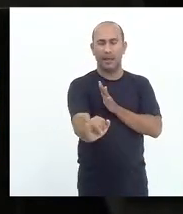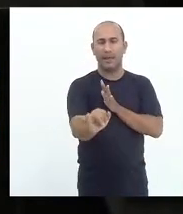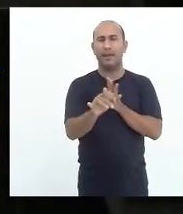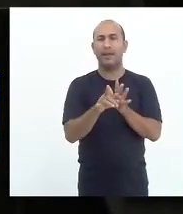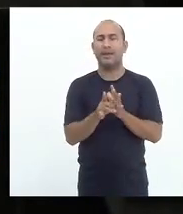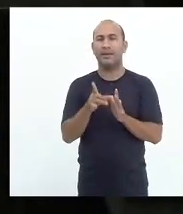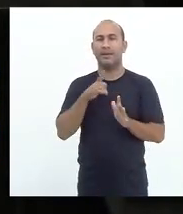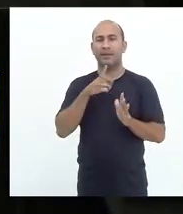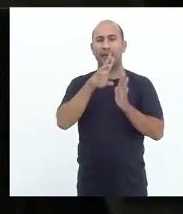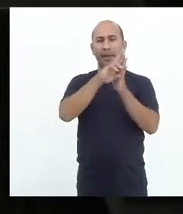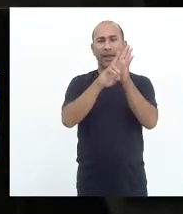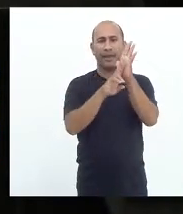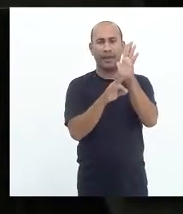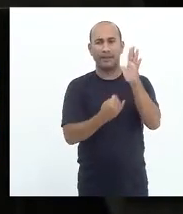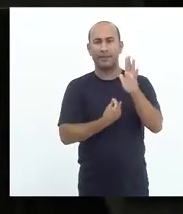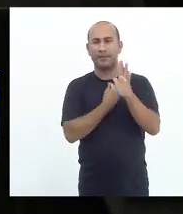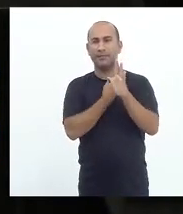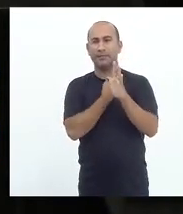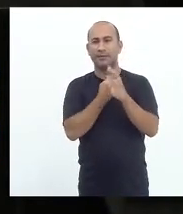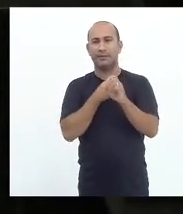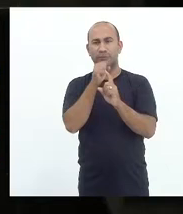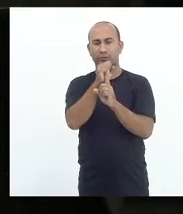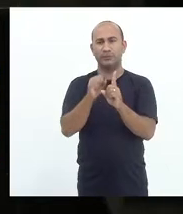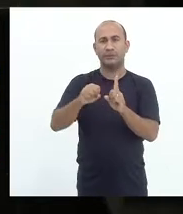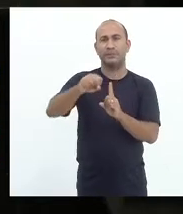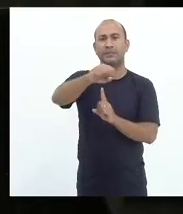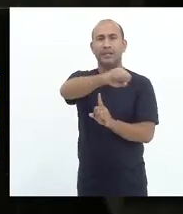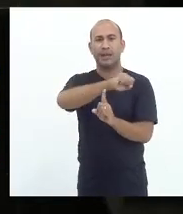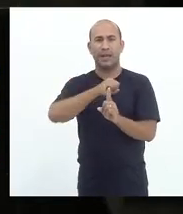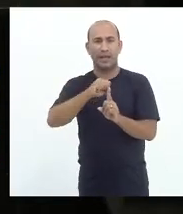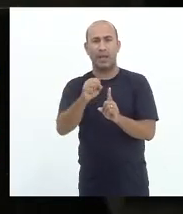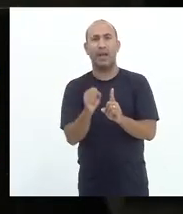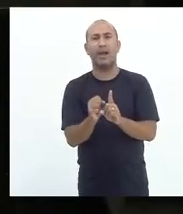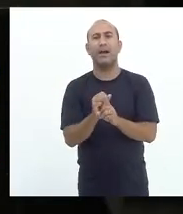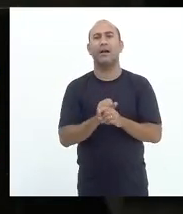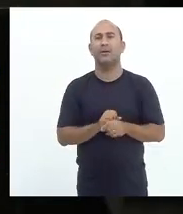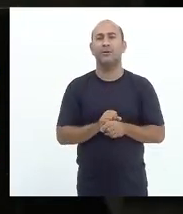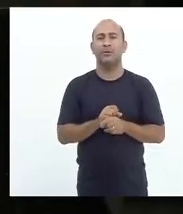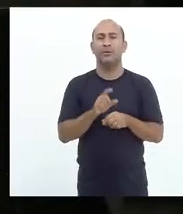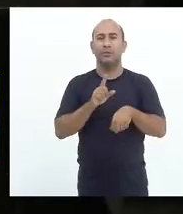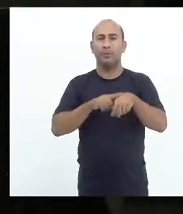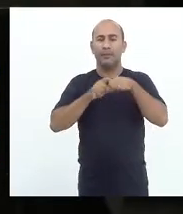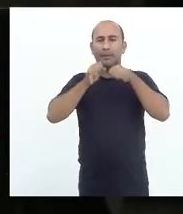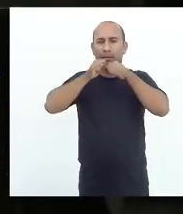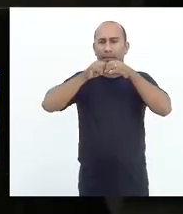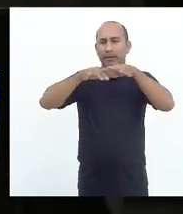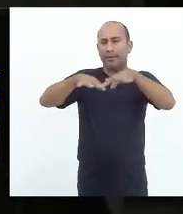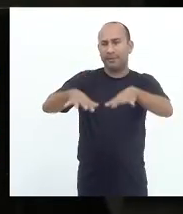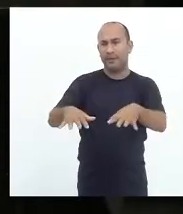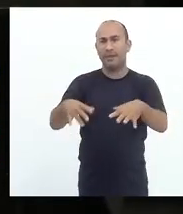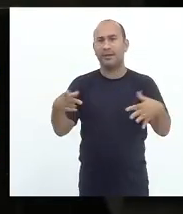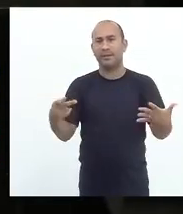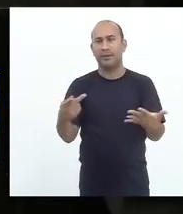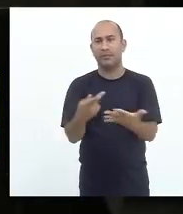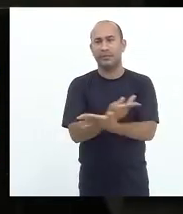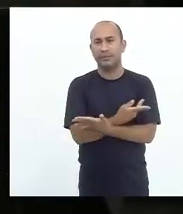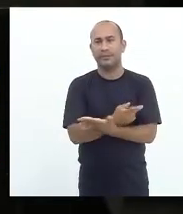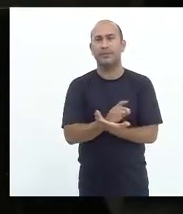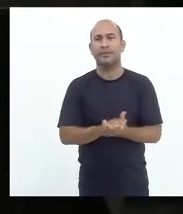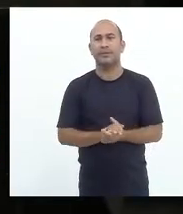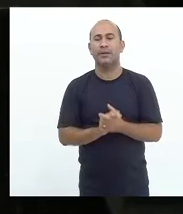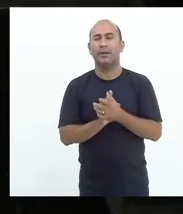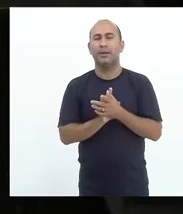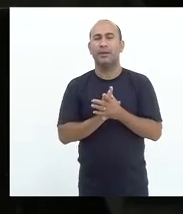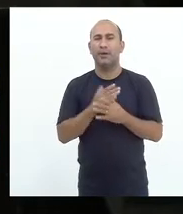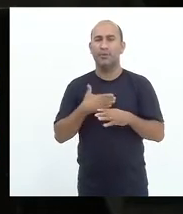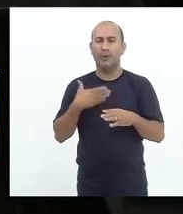regras de convivência social no contexto da pandemia. Em junho de 2020, a pandemia começava a